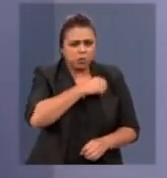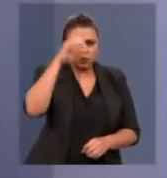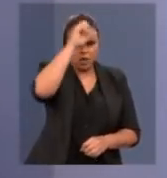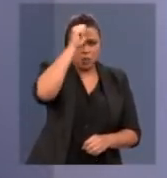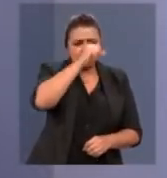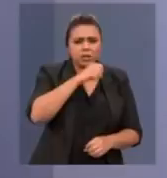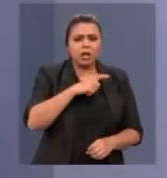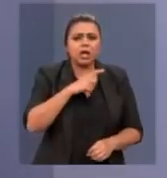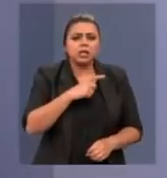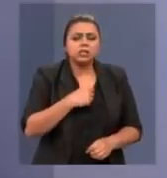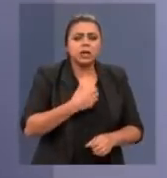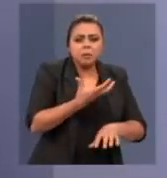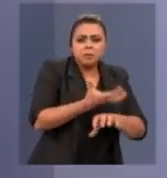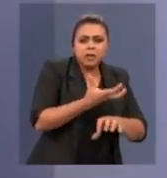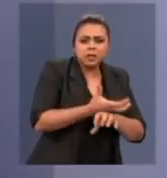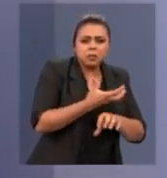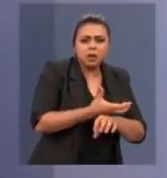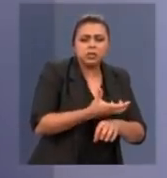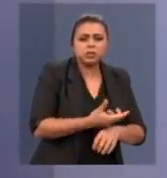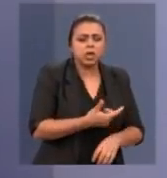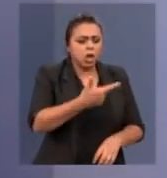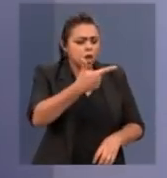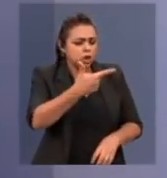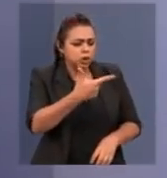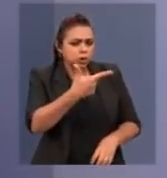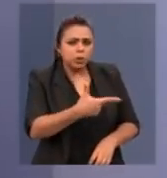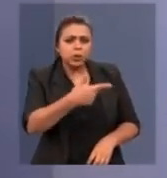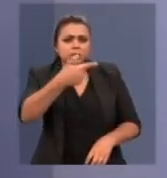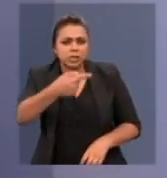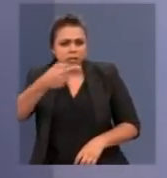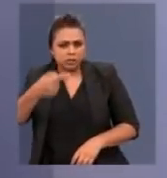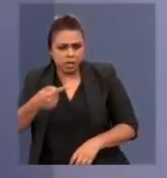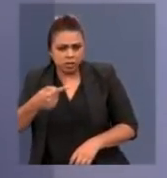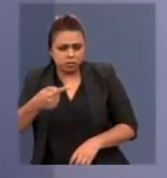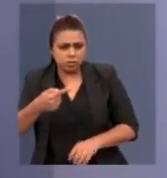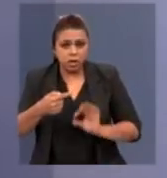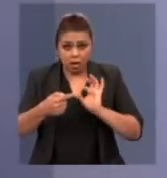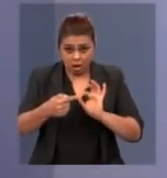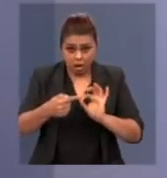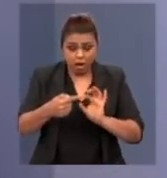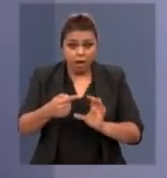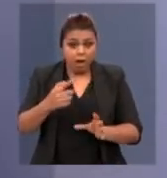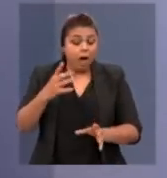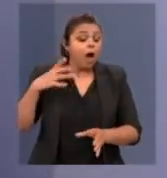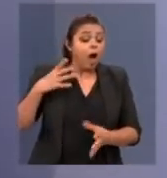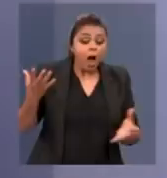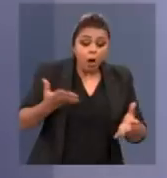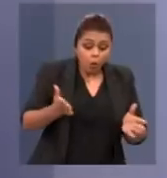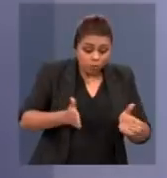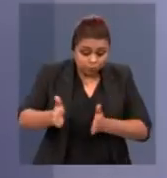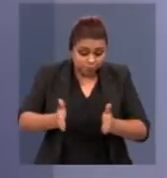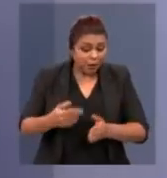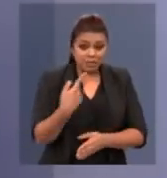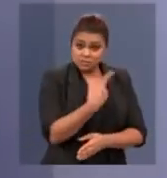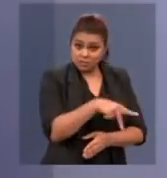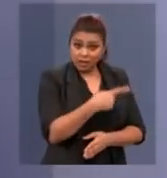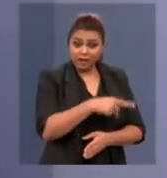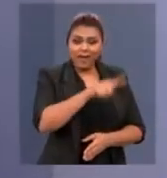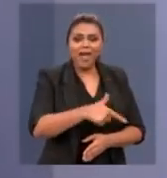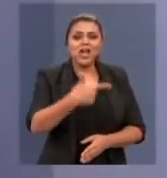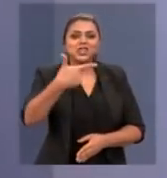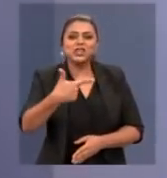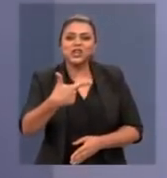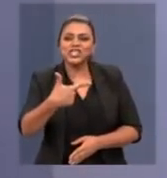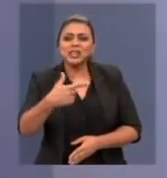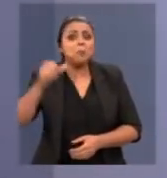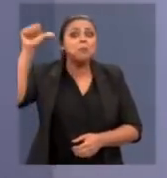2 37 matemática entregou a 267 ou seja de 2009 para cá foi um único período que o aprendizado